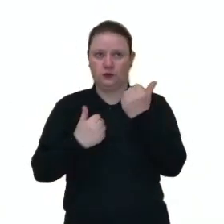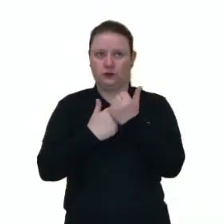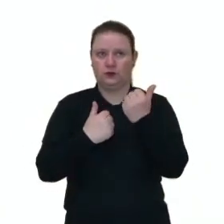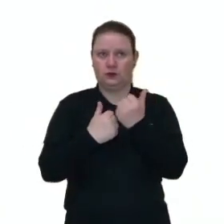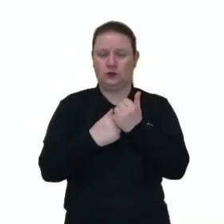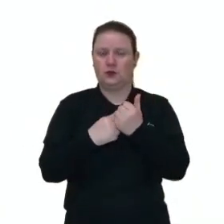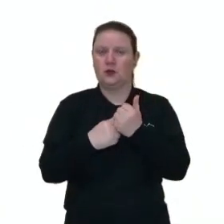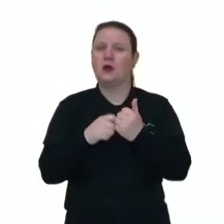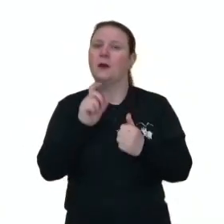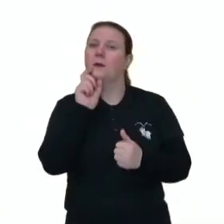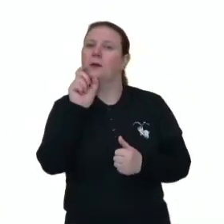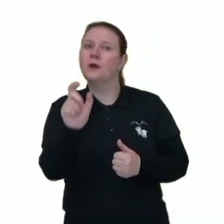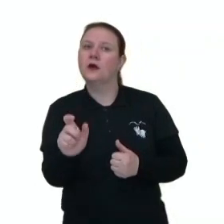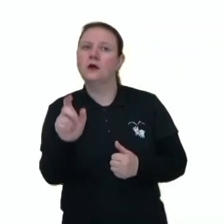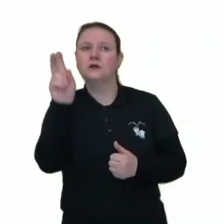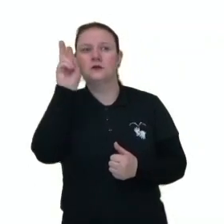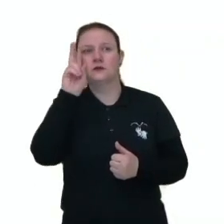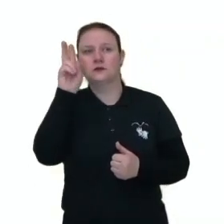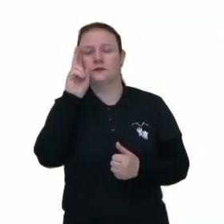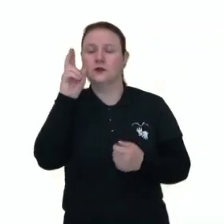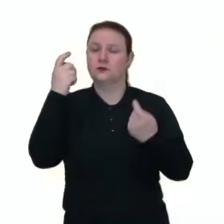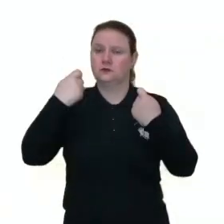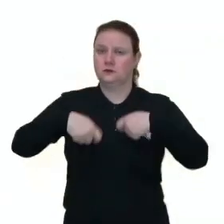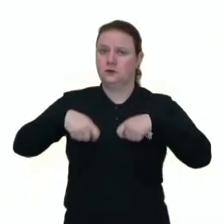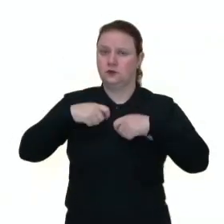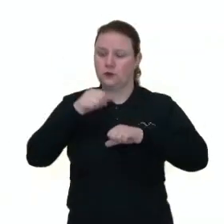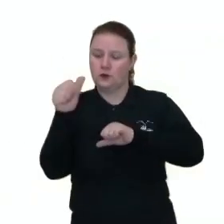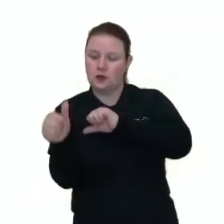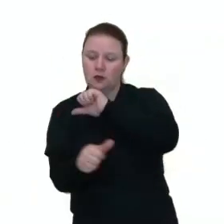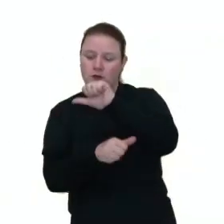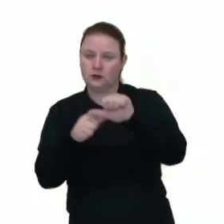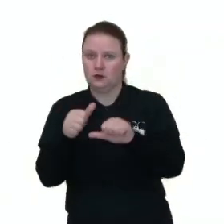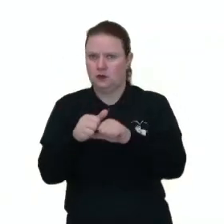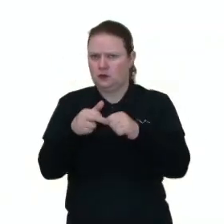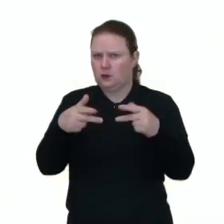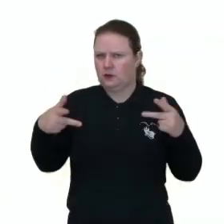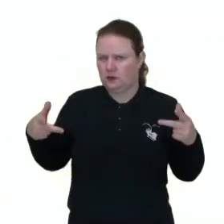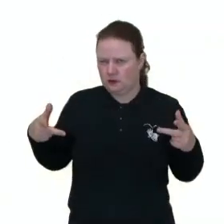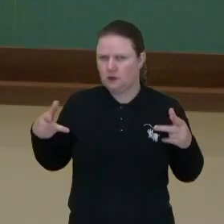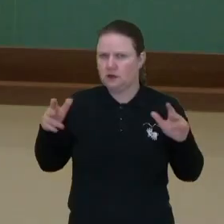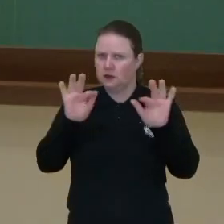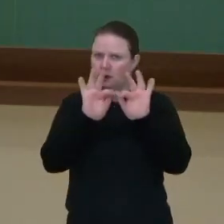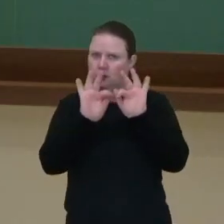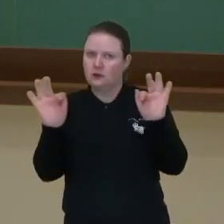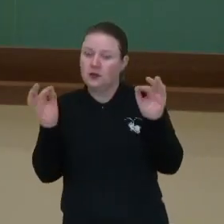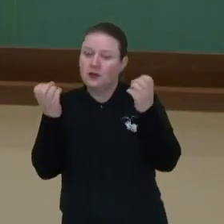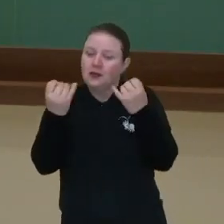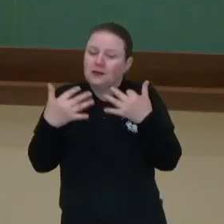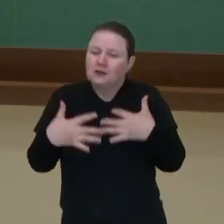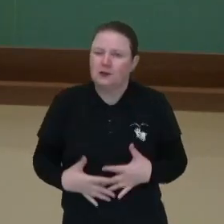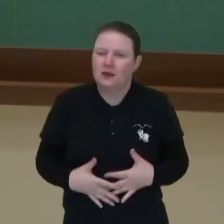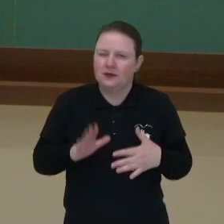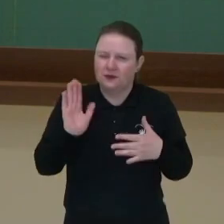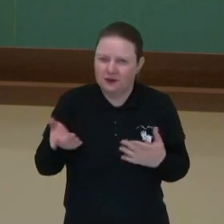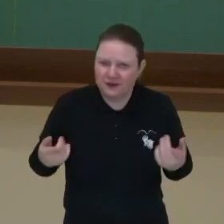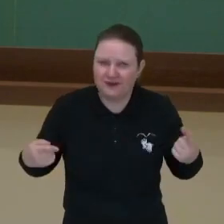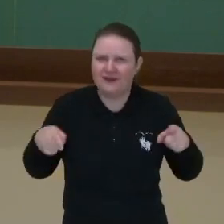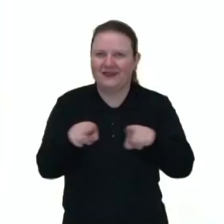palavra histórias, será que foi necessário alterar outras palavras na oração? Explique. Já